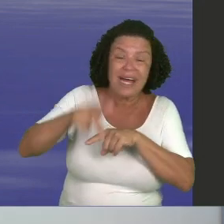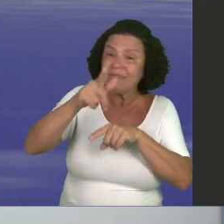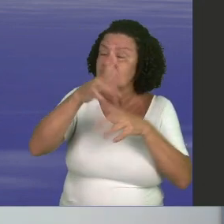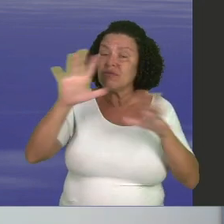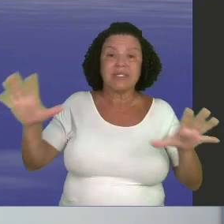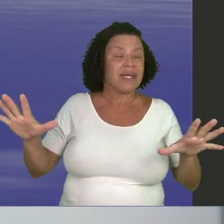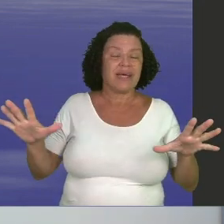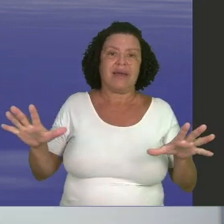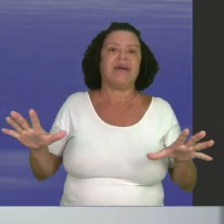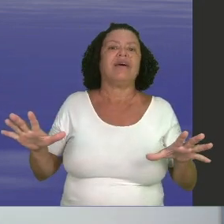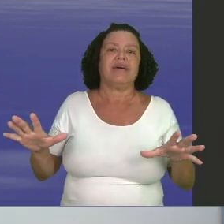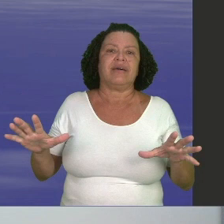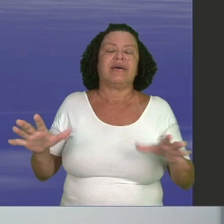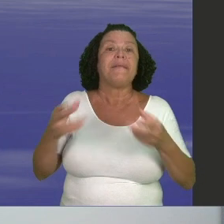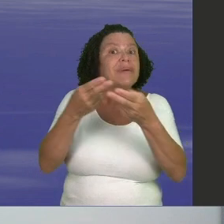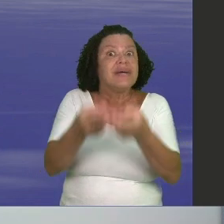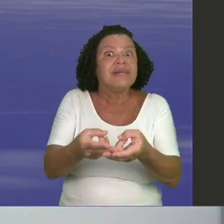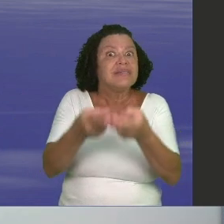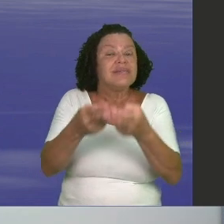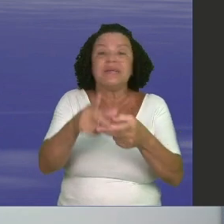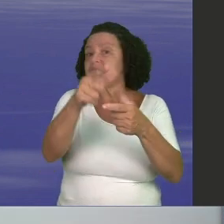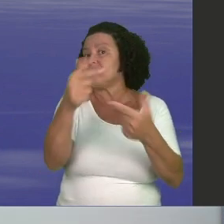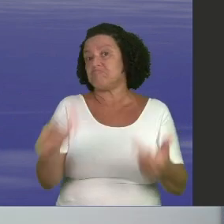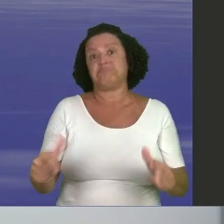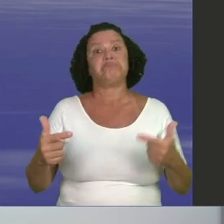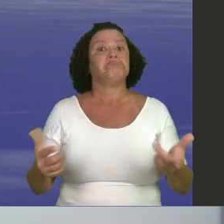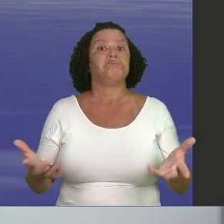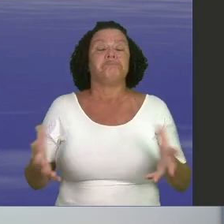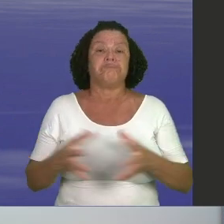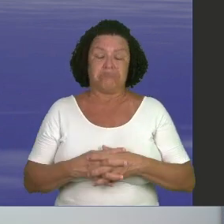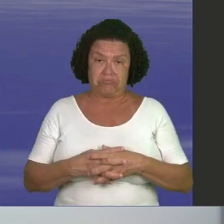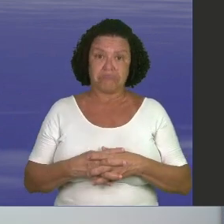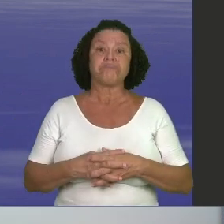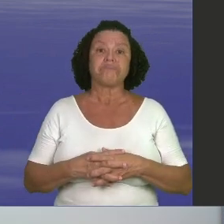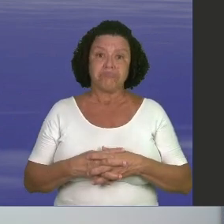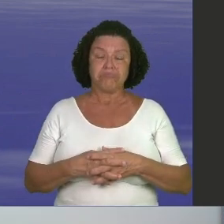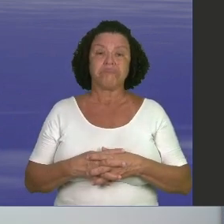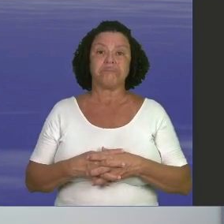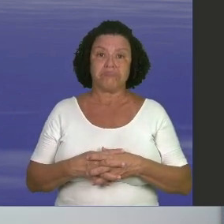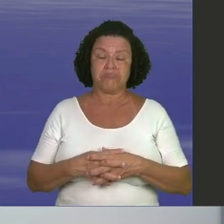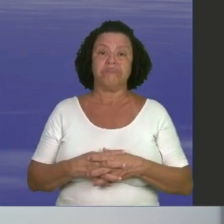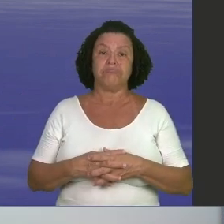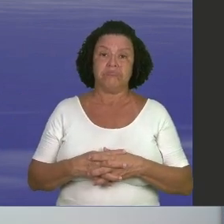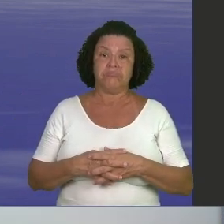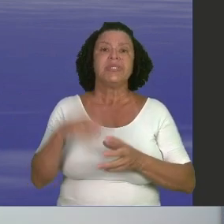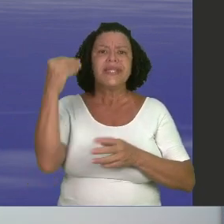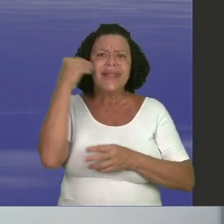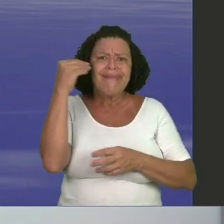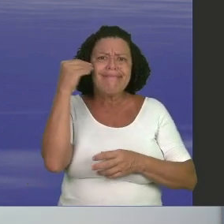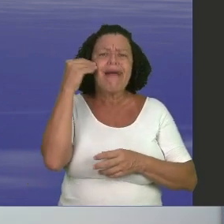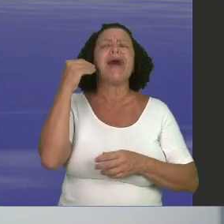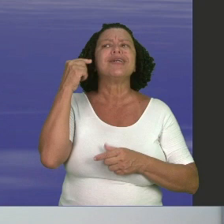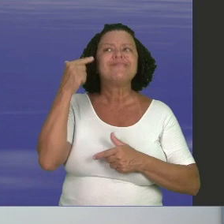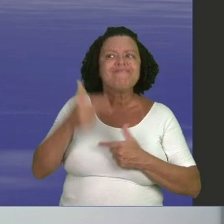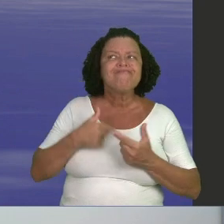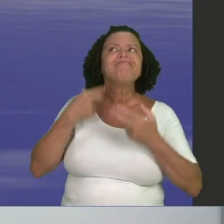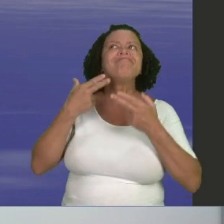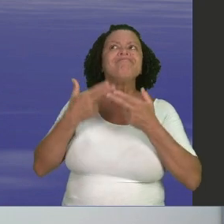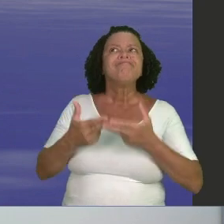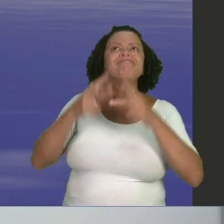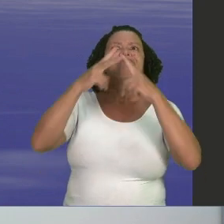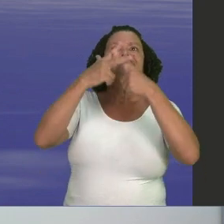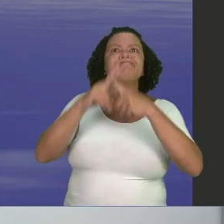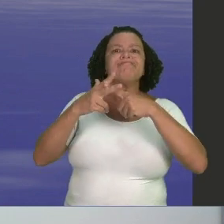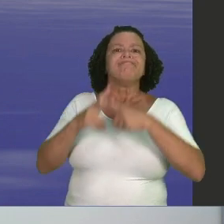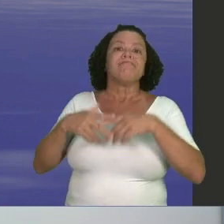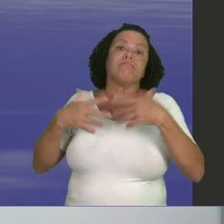a máxima paciência e resignação para tentar se reajustar. E